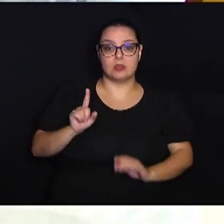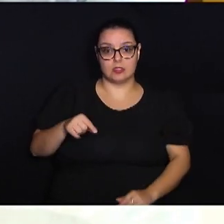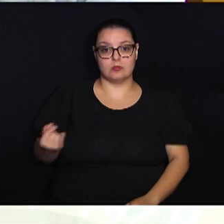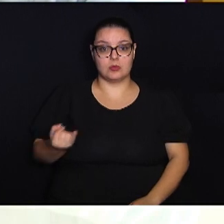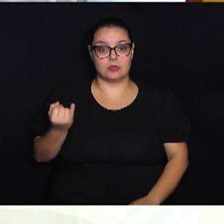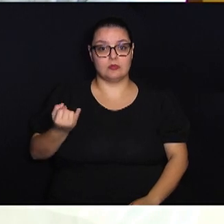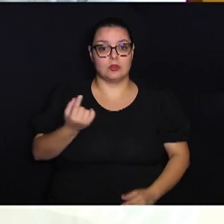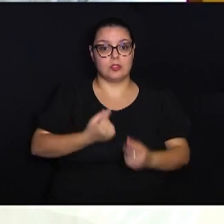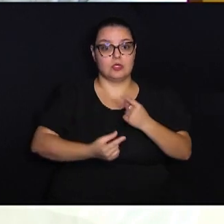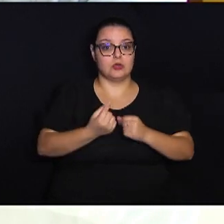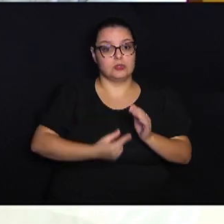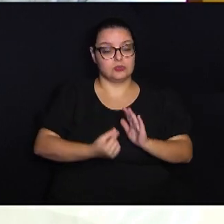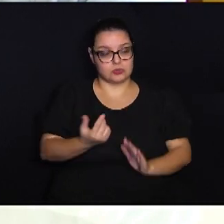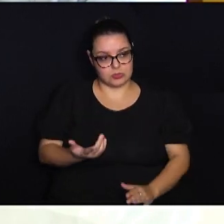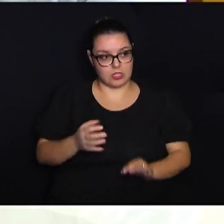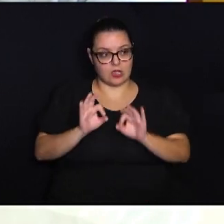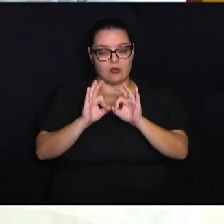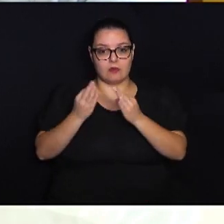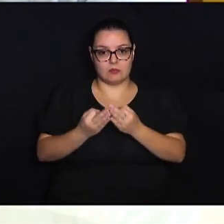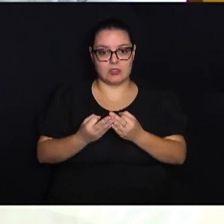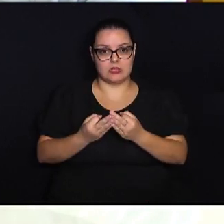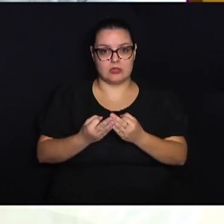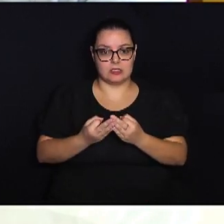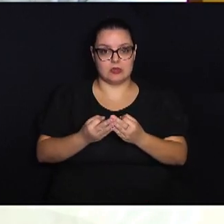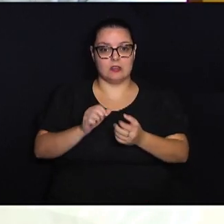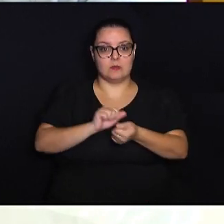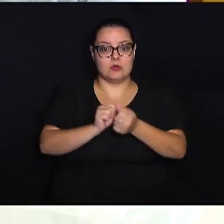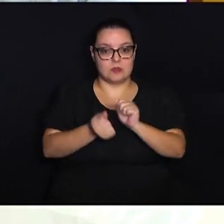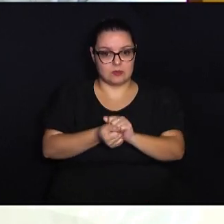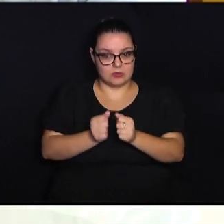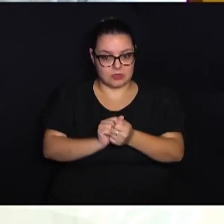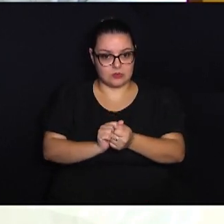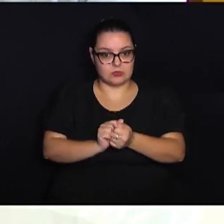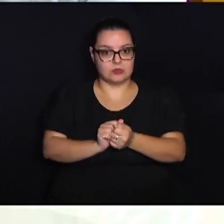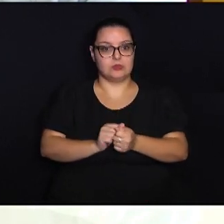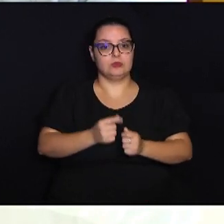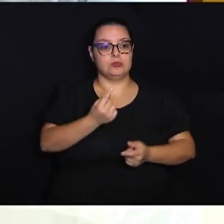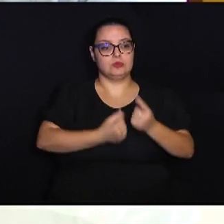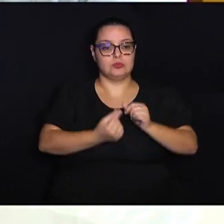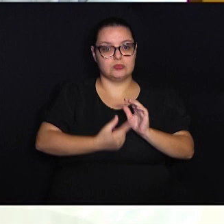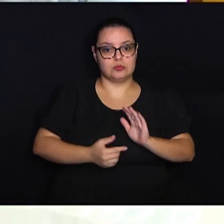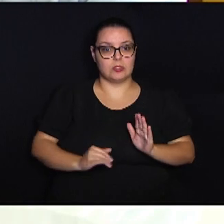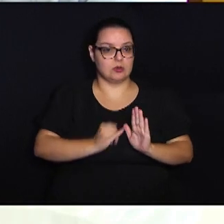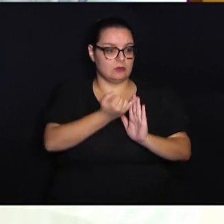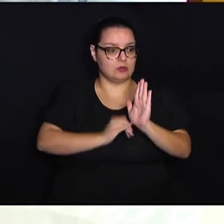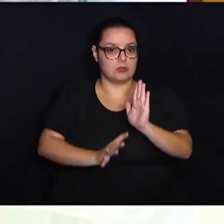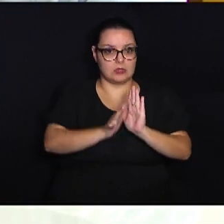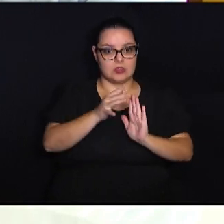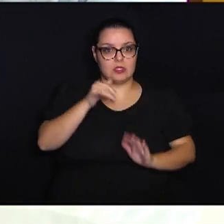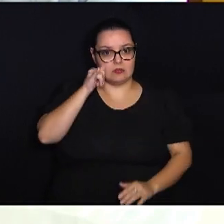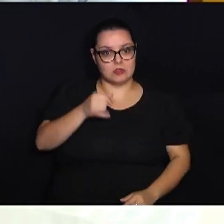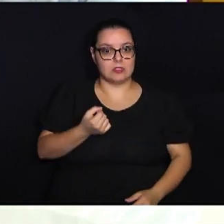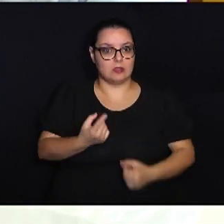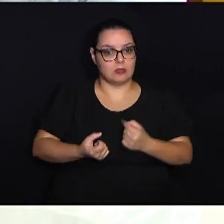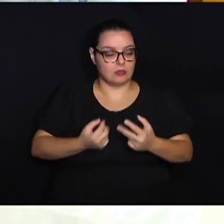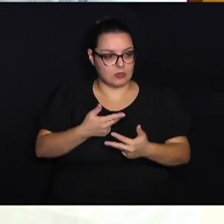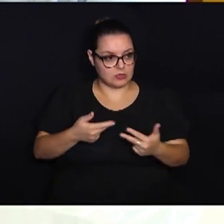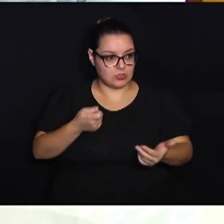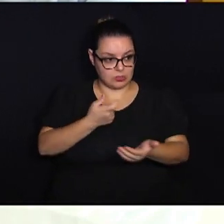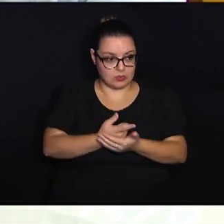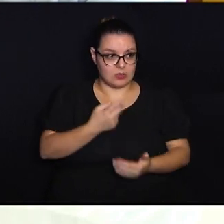duas guerras neste momento que afeta muitos mercados e também cria risco